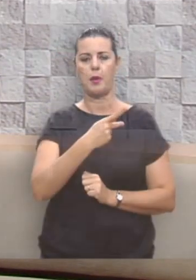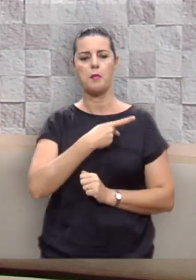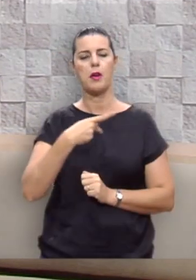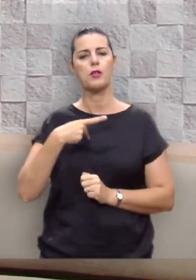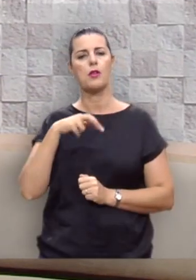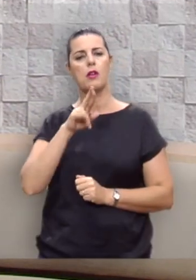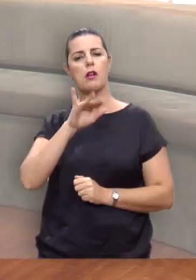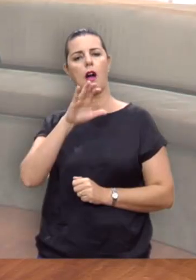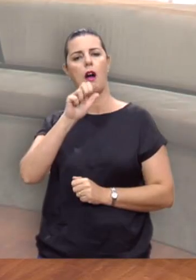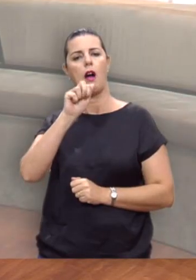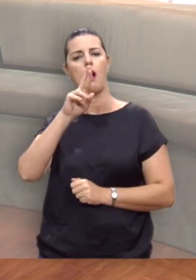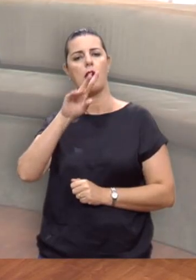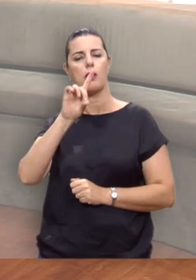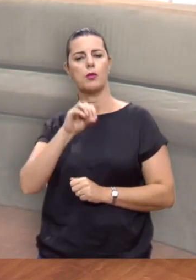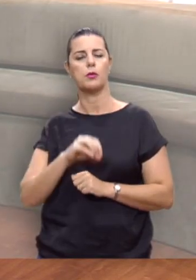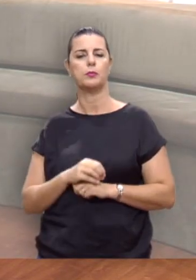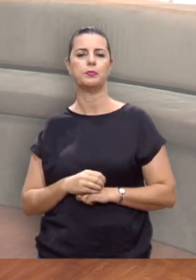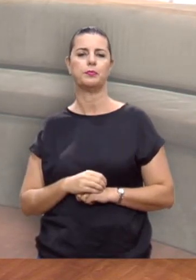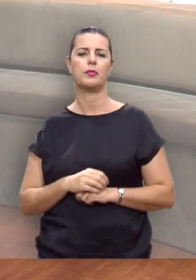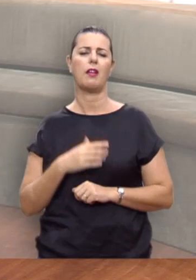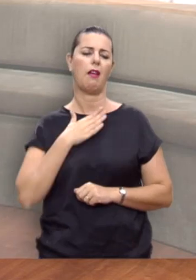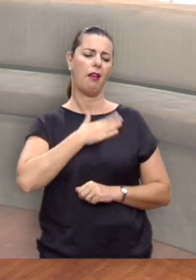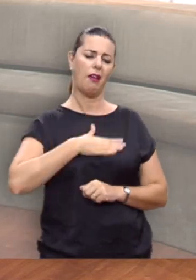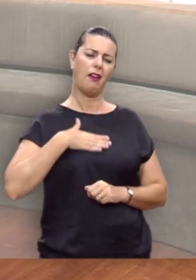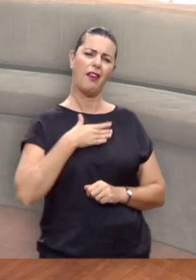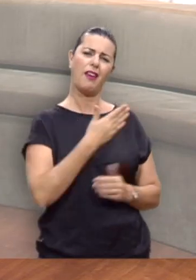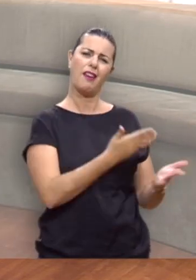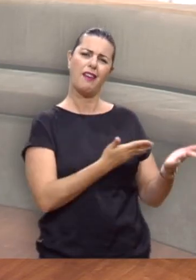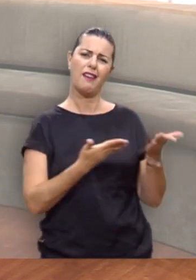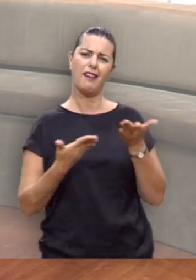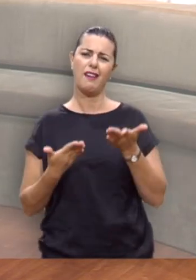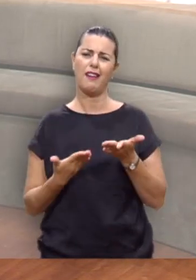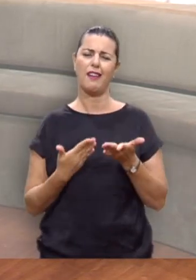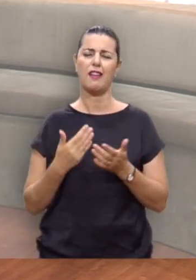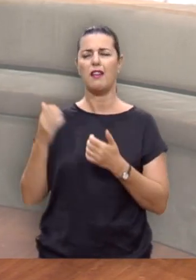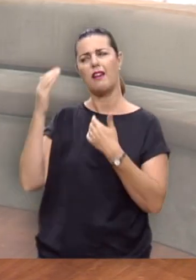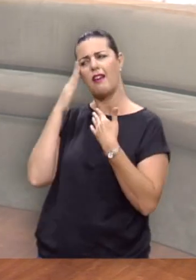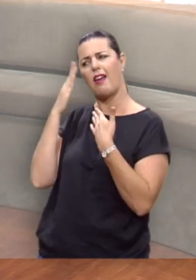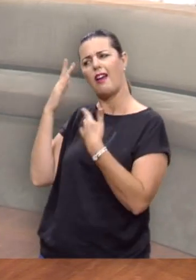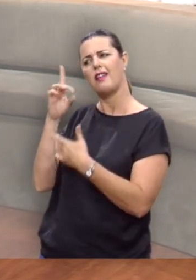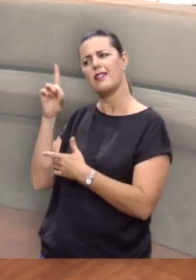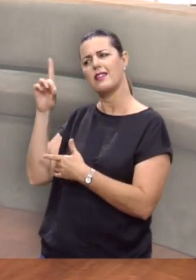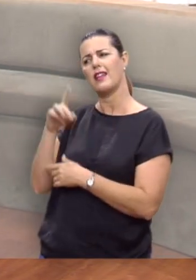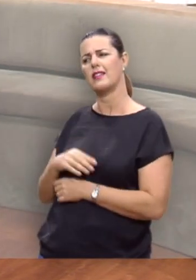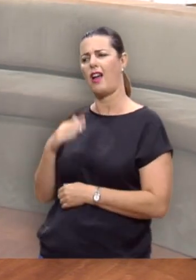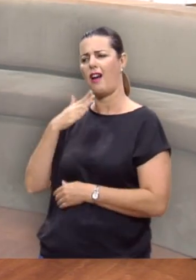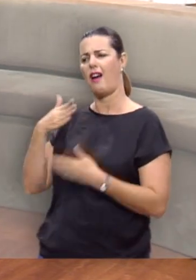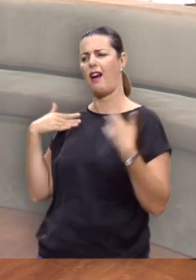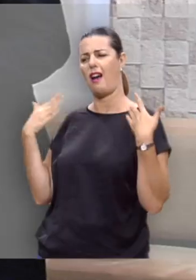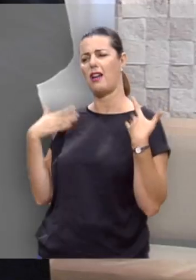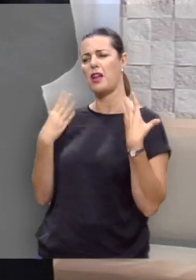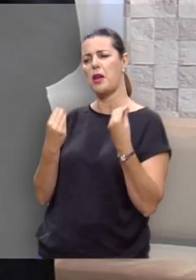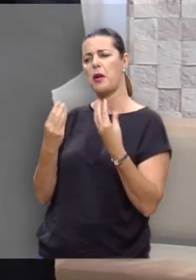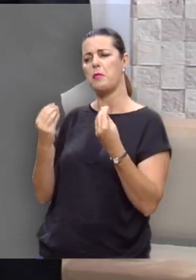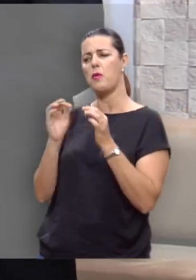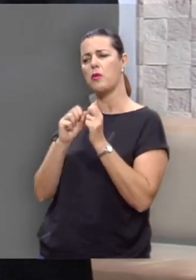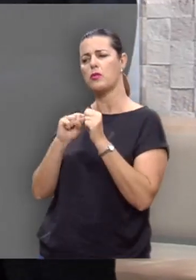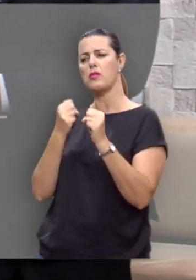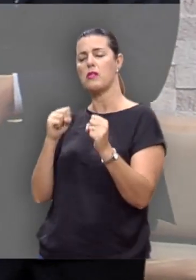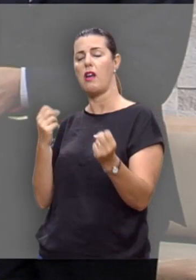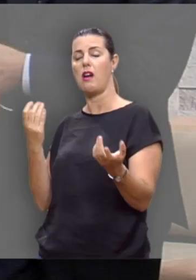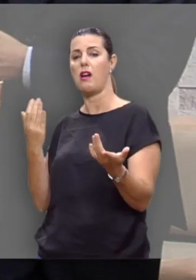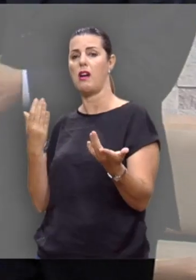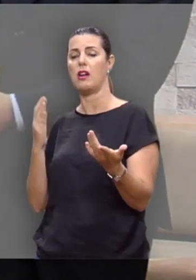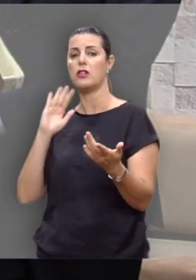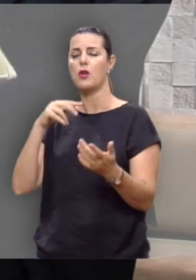Pastor Ricardo, que privilégio ter o irmão aqui para partilhar conosco deste momento. Uma alegria muito grande. Coisa boa, né?